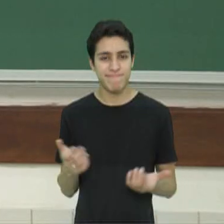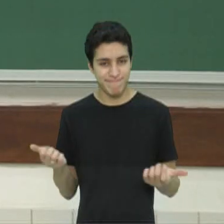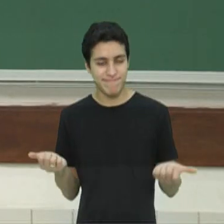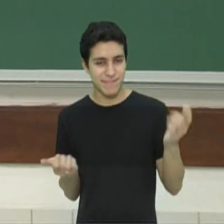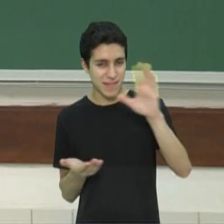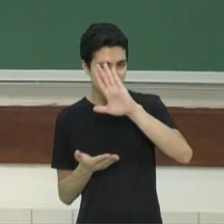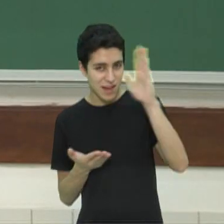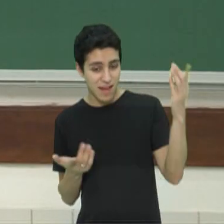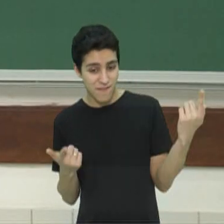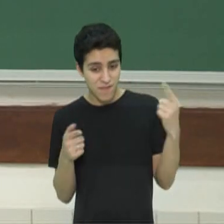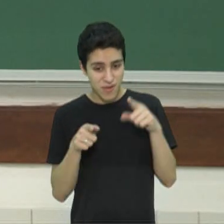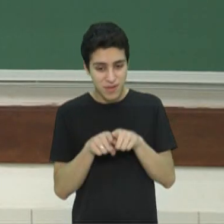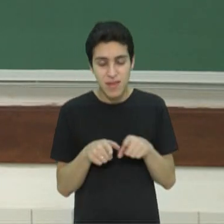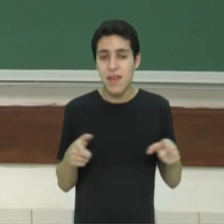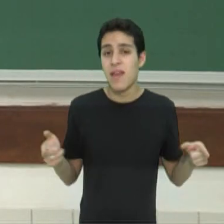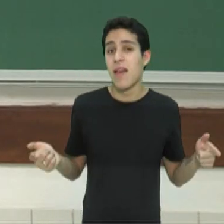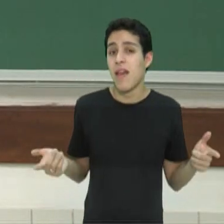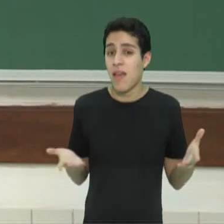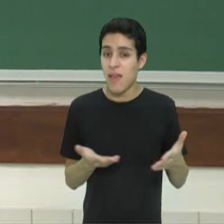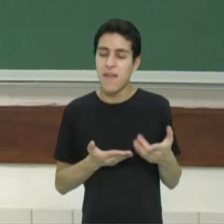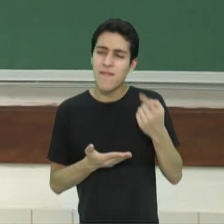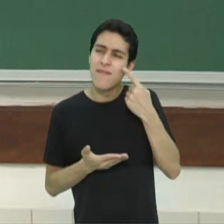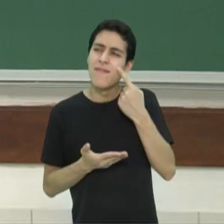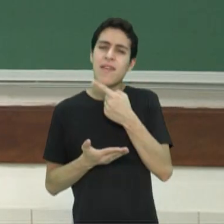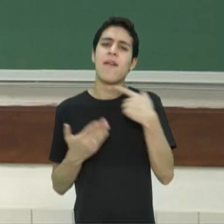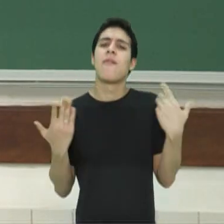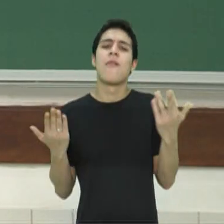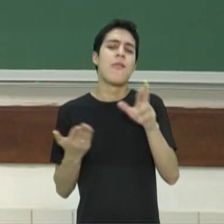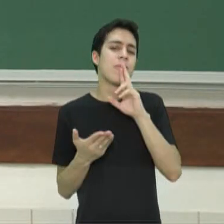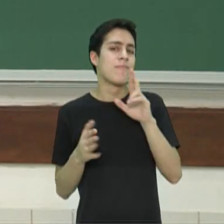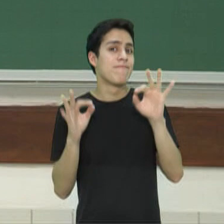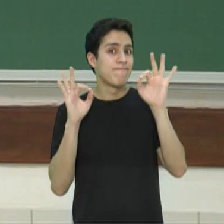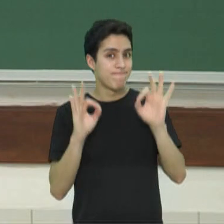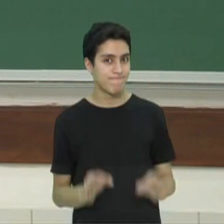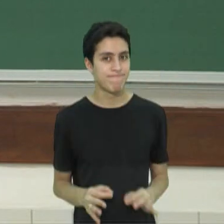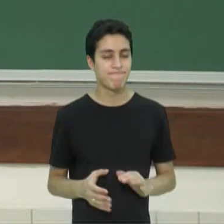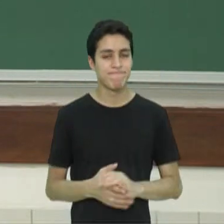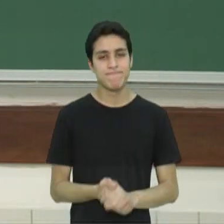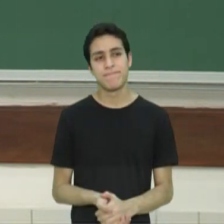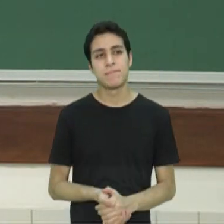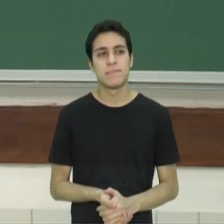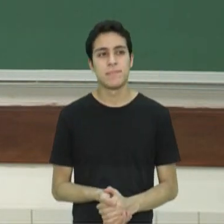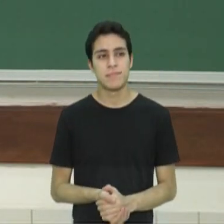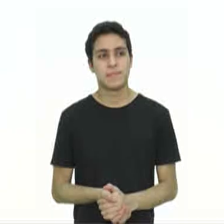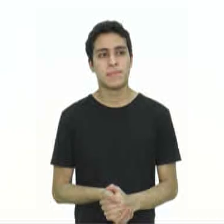Olá, voltamos. Vamos agora ver qual a resposta mais adequada.